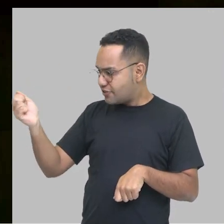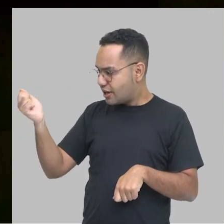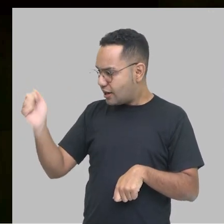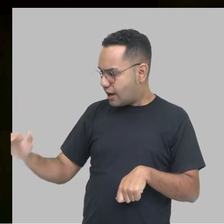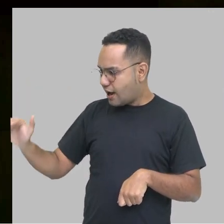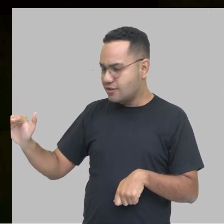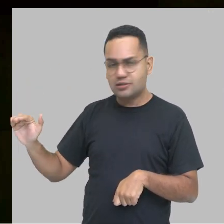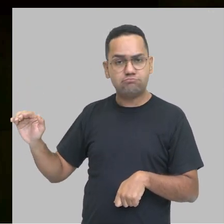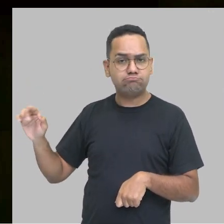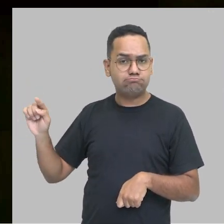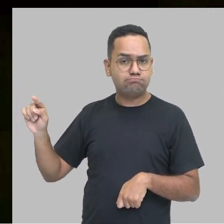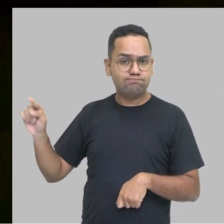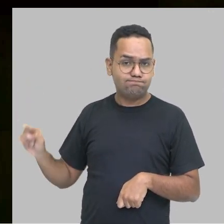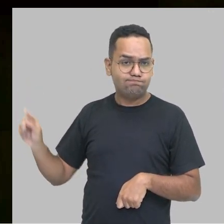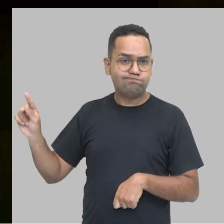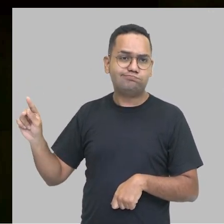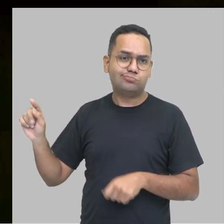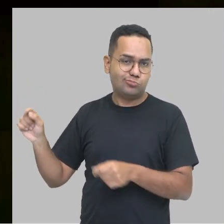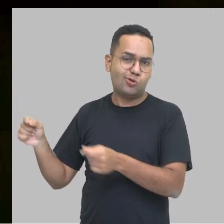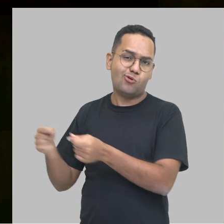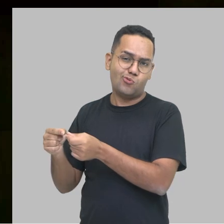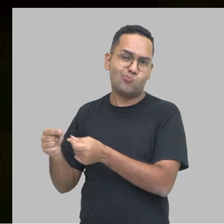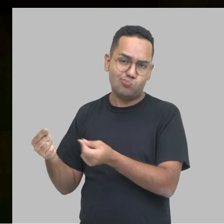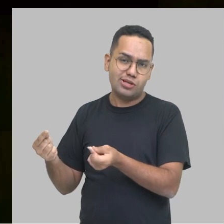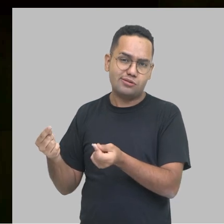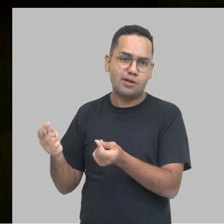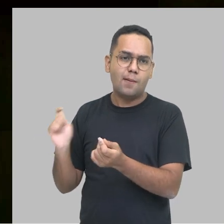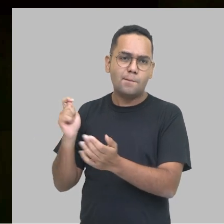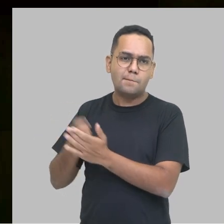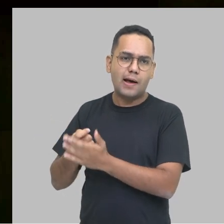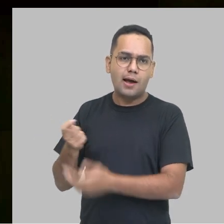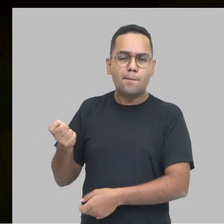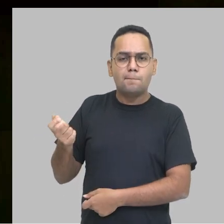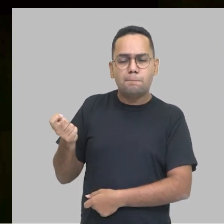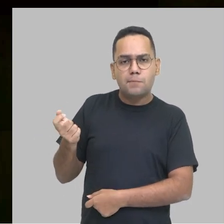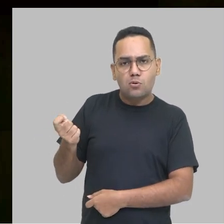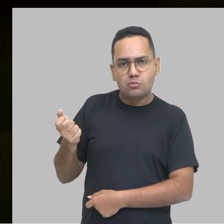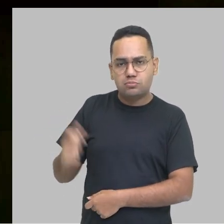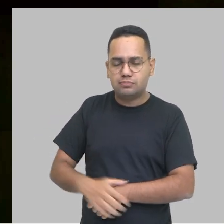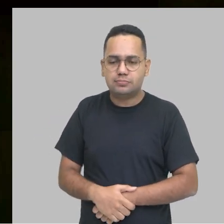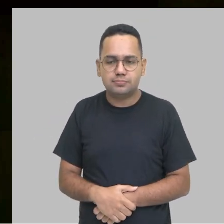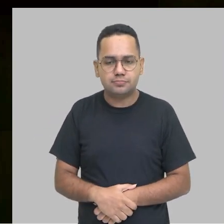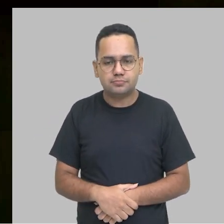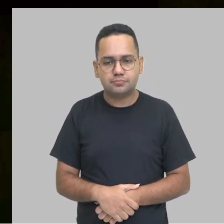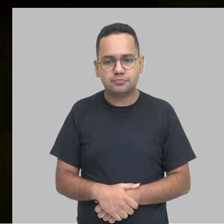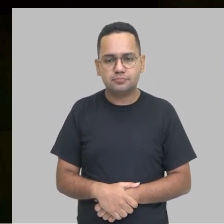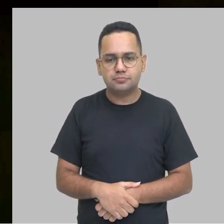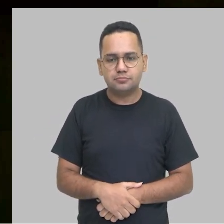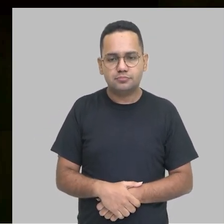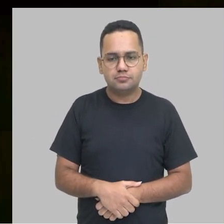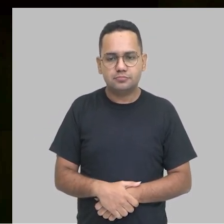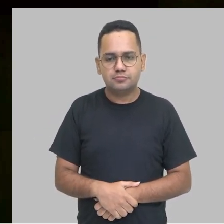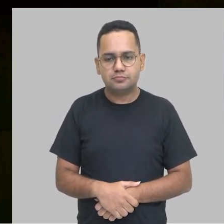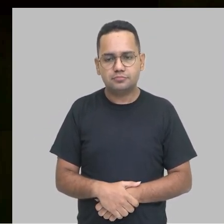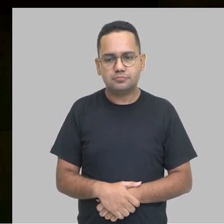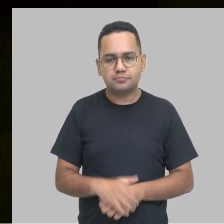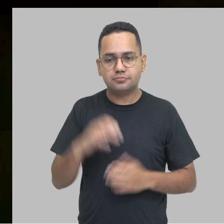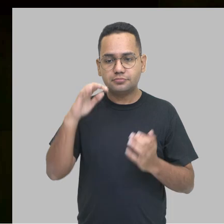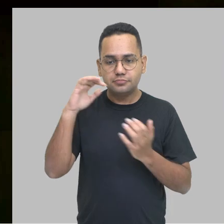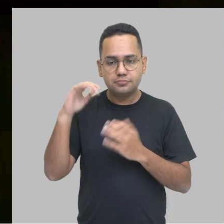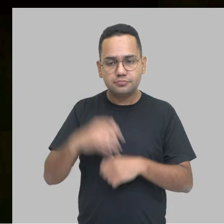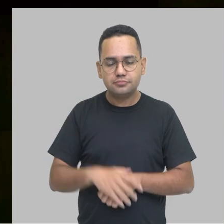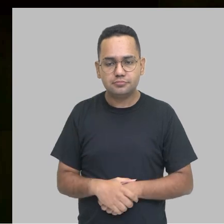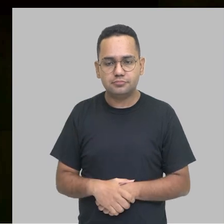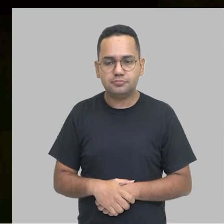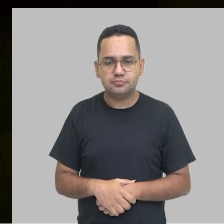e na Ásia eu posso encontrar essa mão de obra barata. Eu quero alocar o excedente populacional